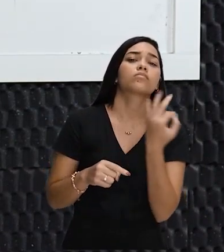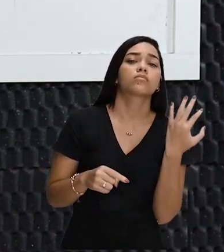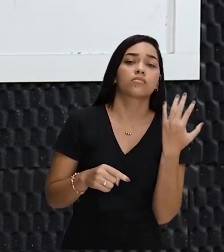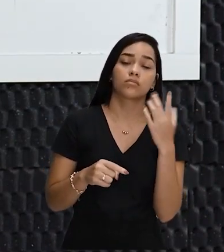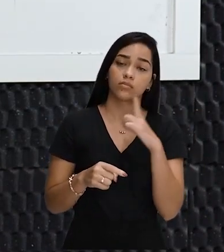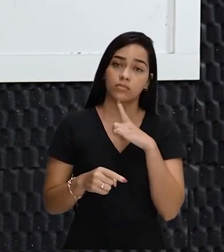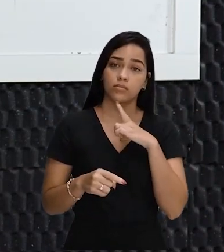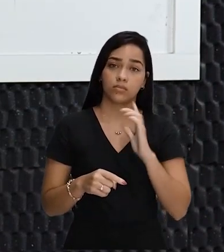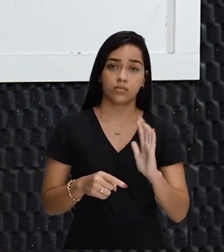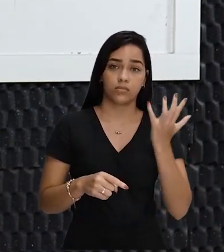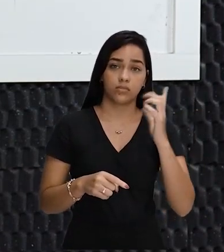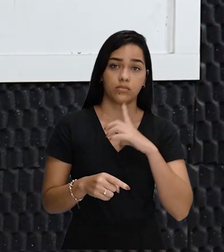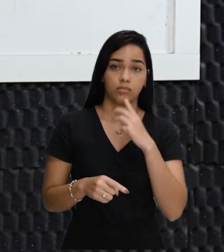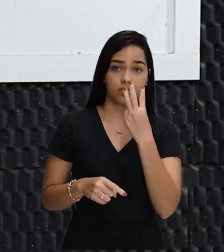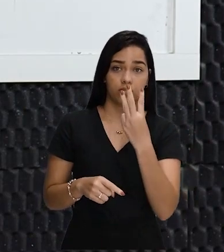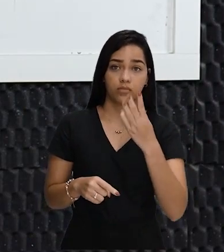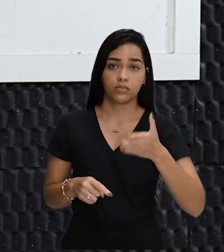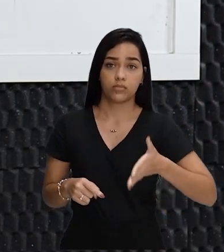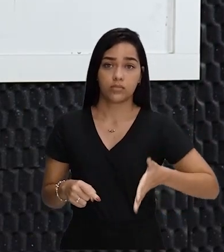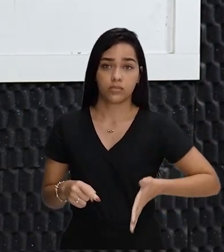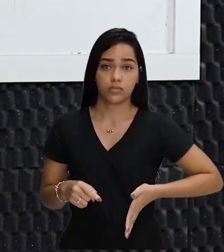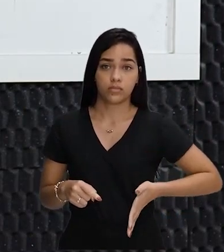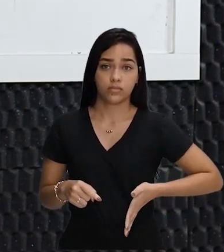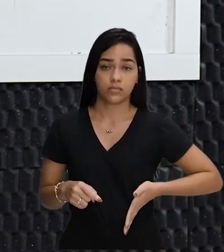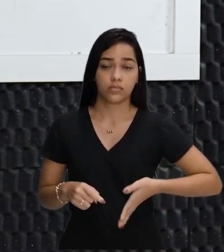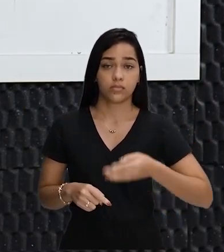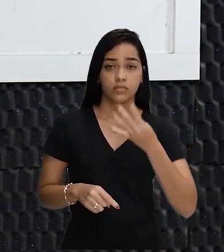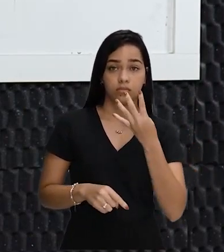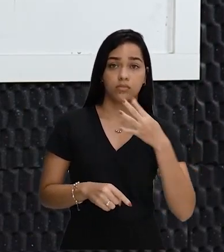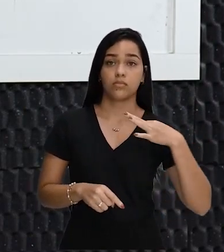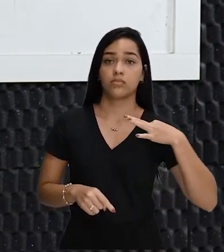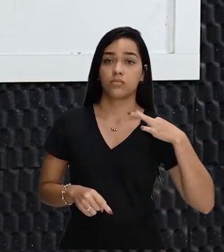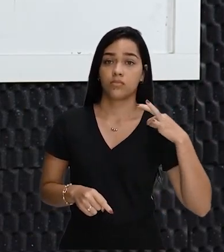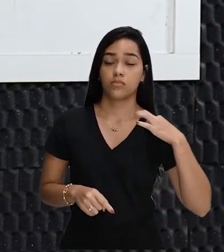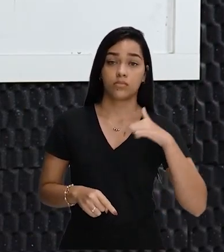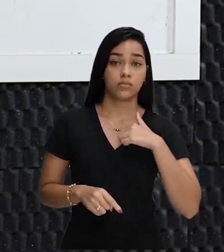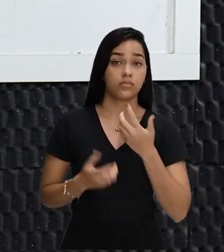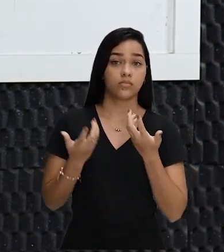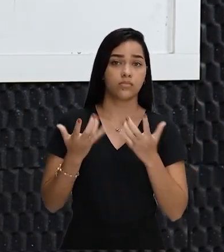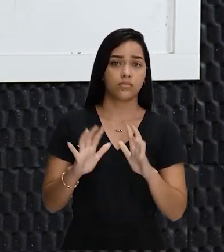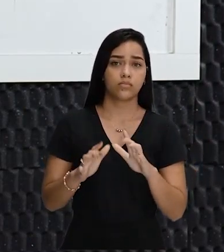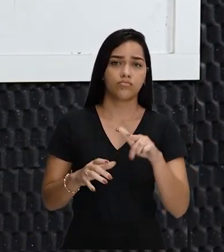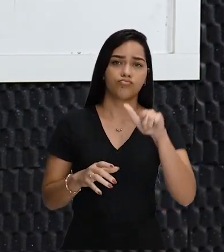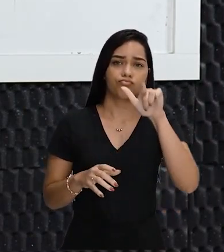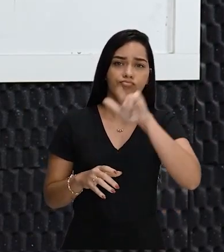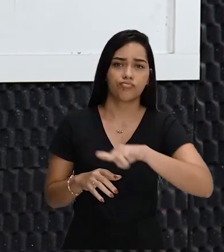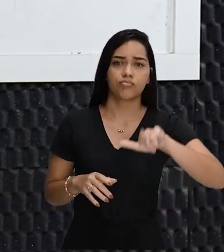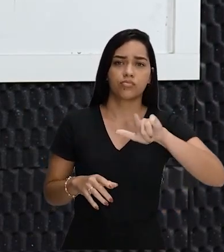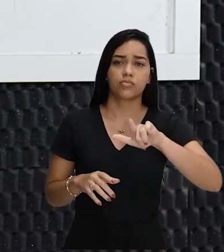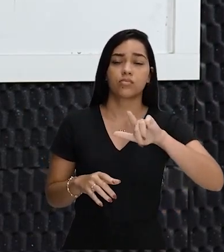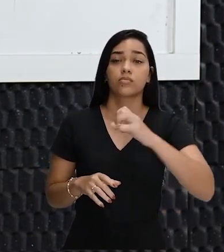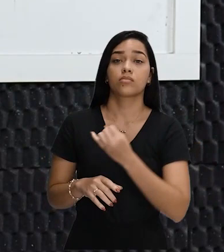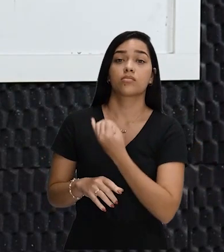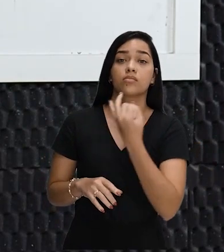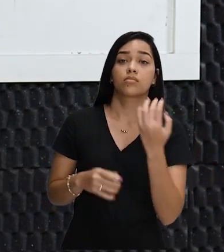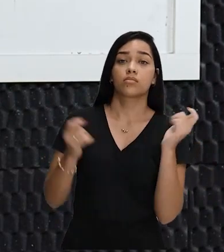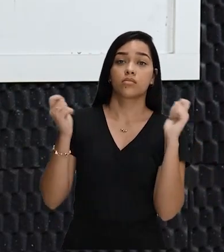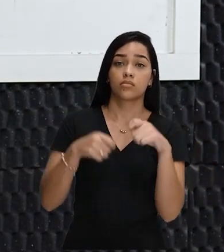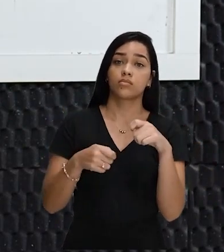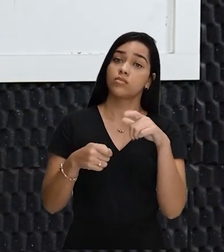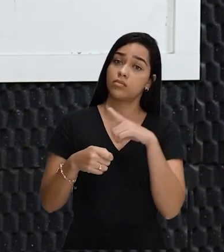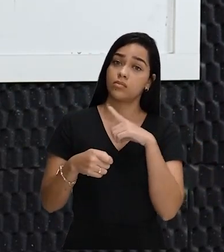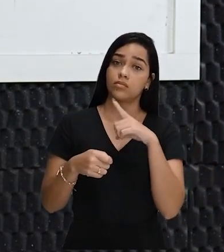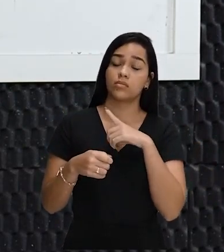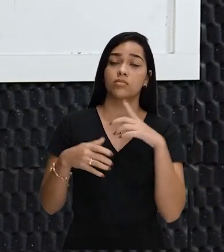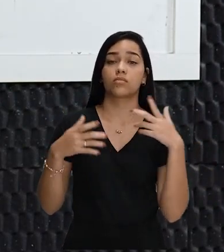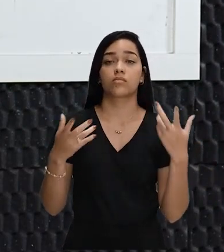aqui que eu tenho três calças e tenho quatro camisas e eu quero repetir minha roupa eu quero saber quantas possibilidades eu